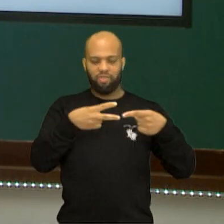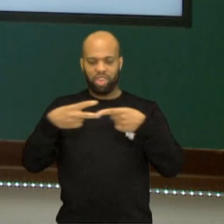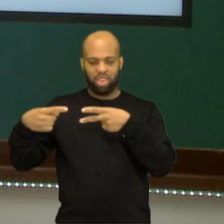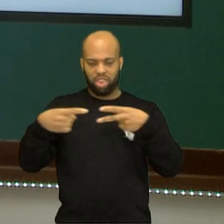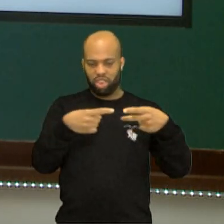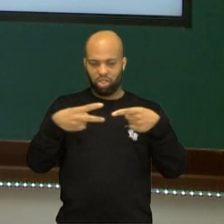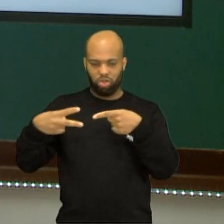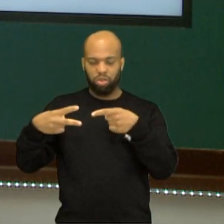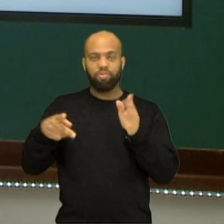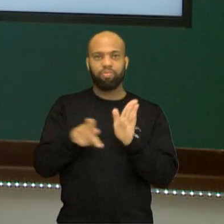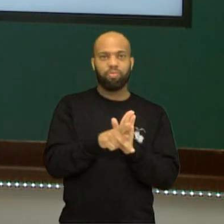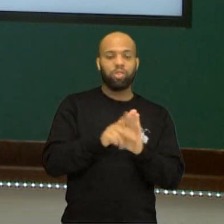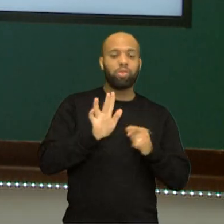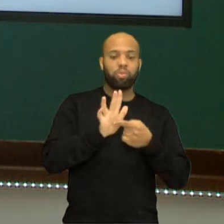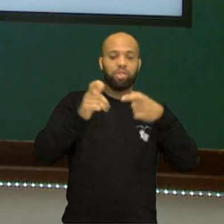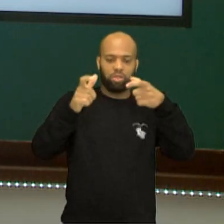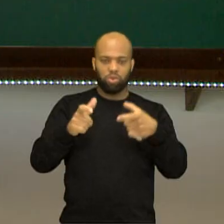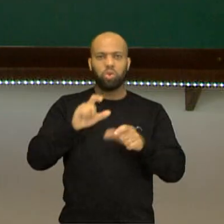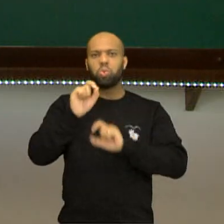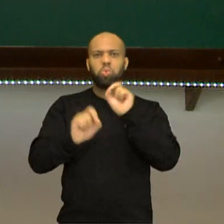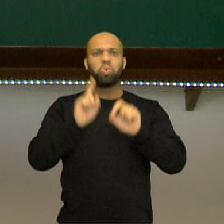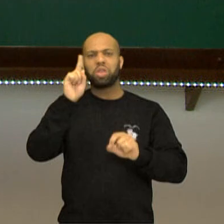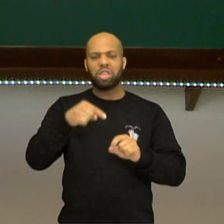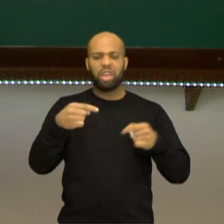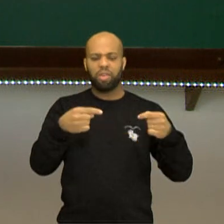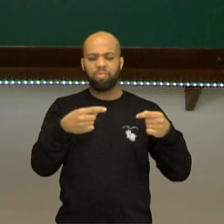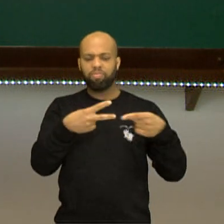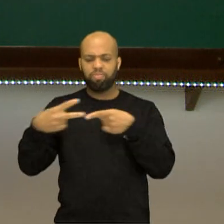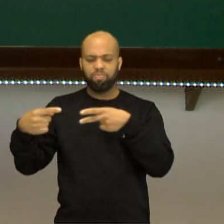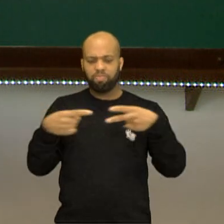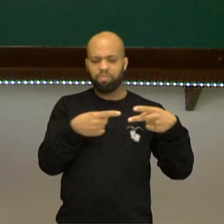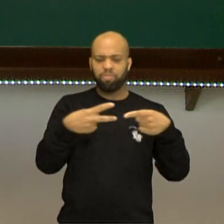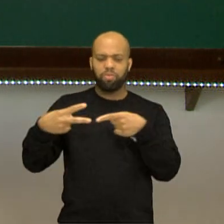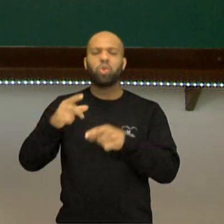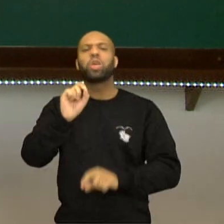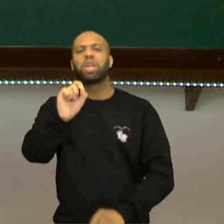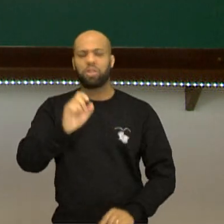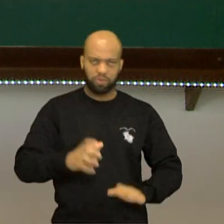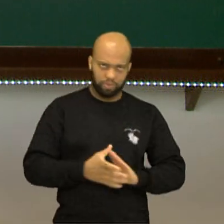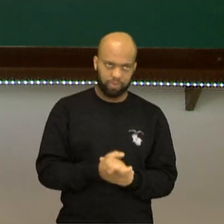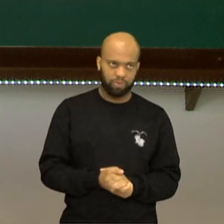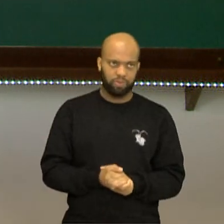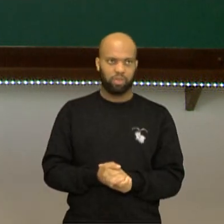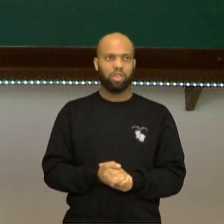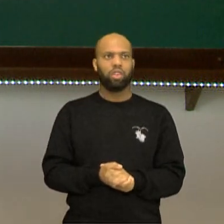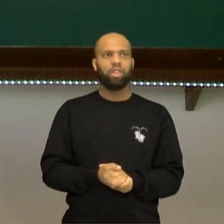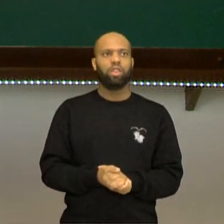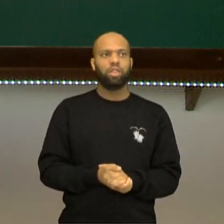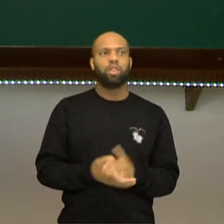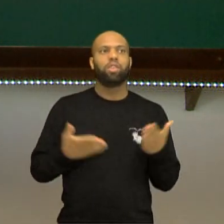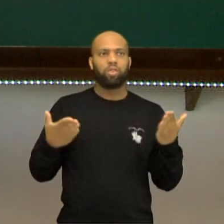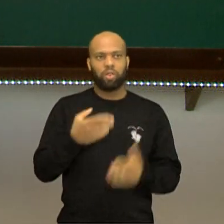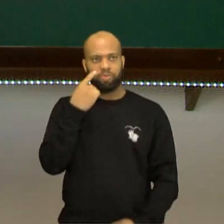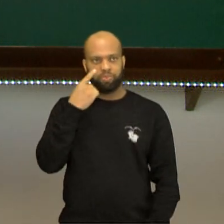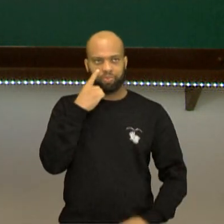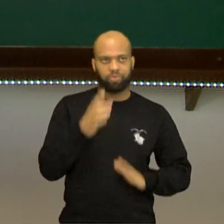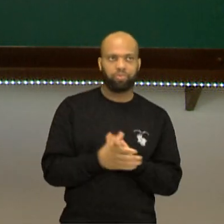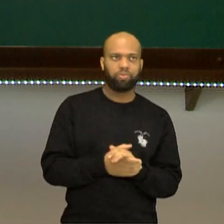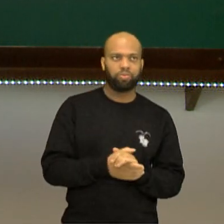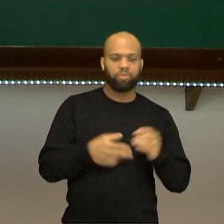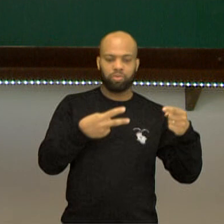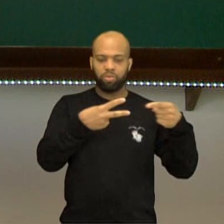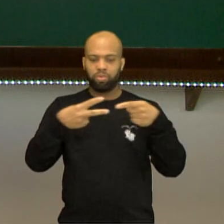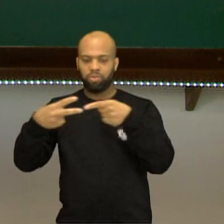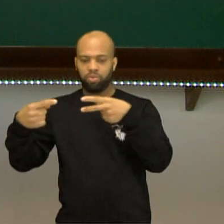E eis a pergunta, o que é um vetor afinal? Certo? Vamos lá então. O vetor, o que